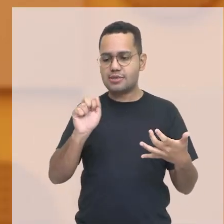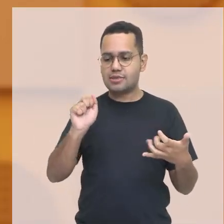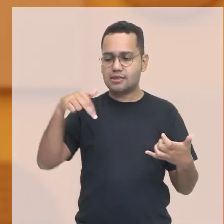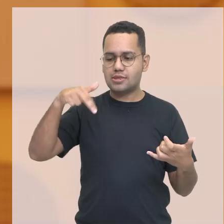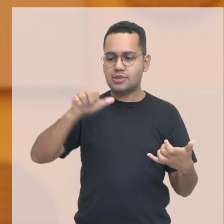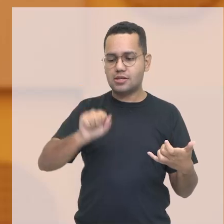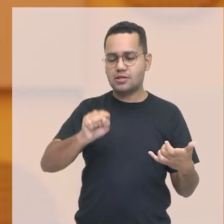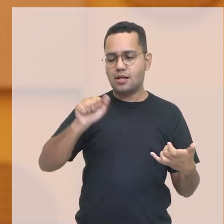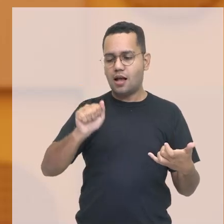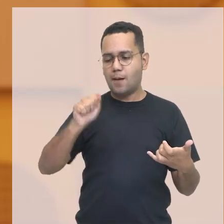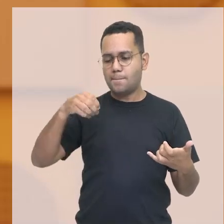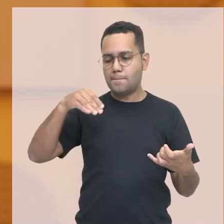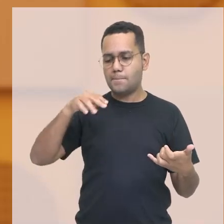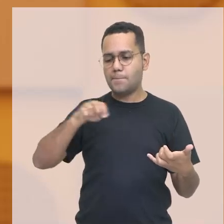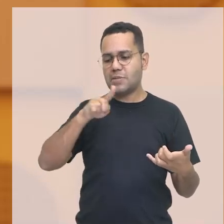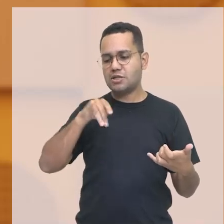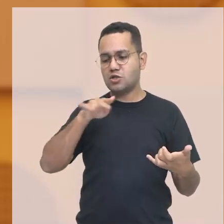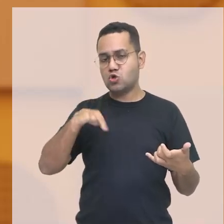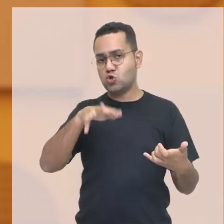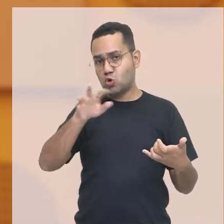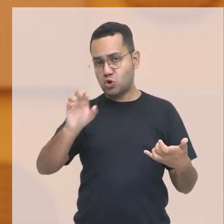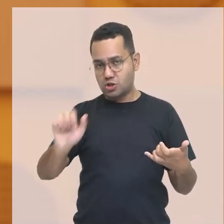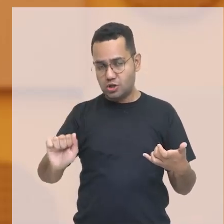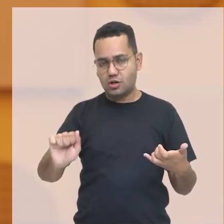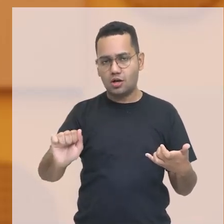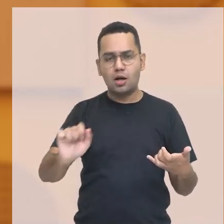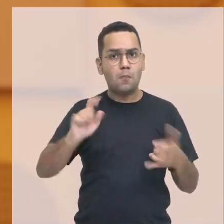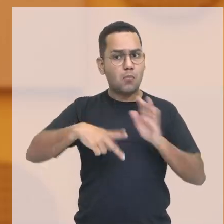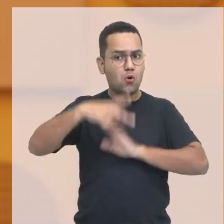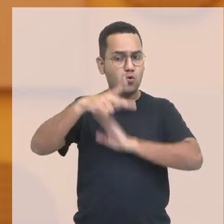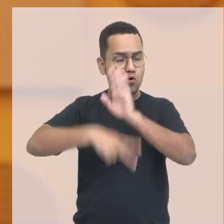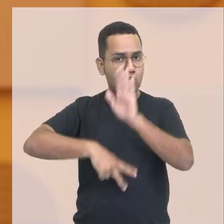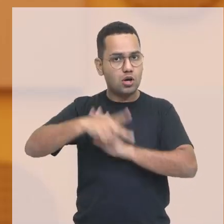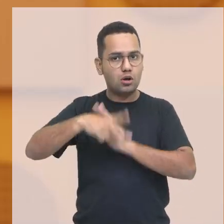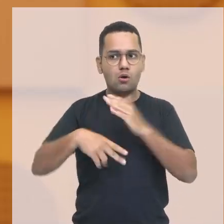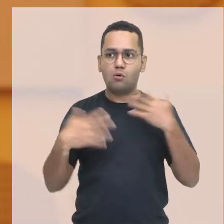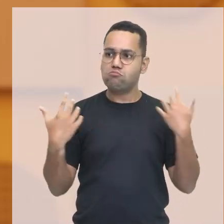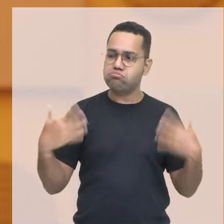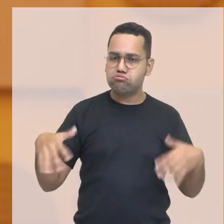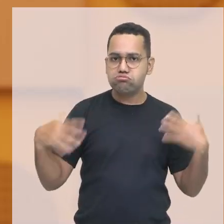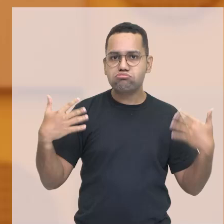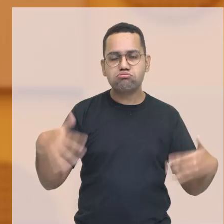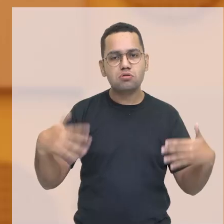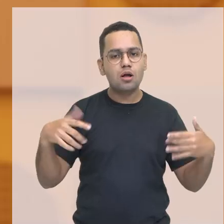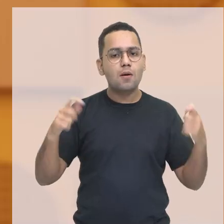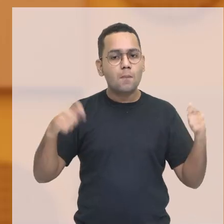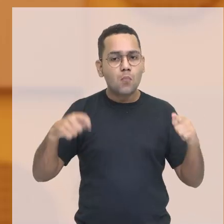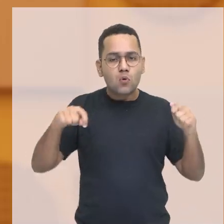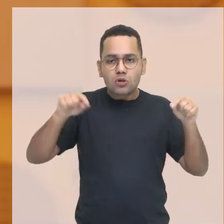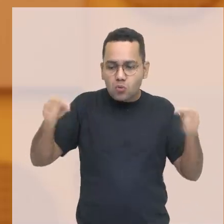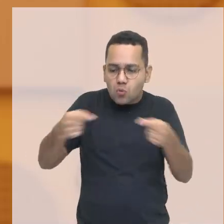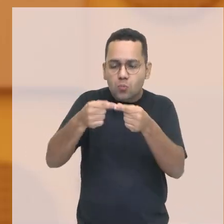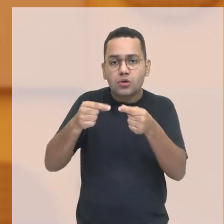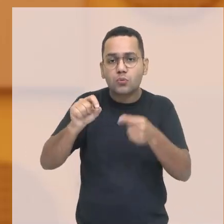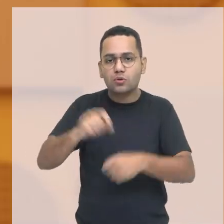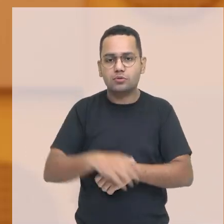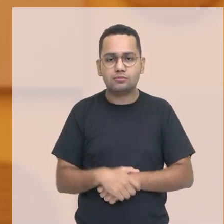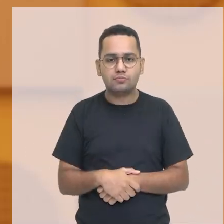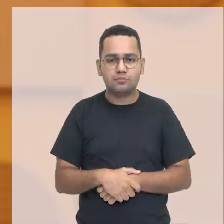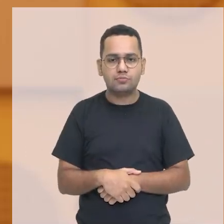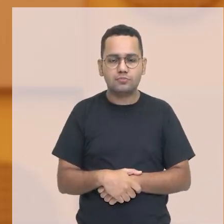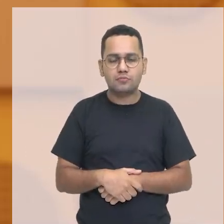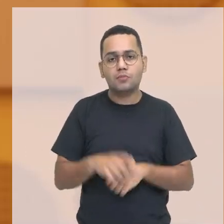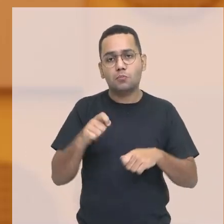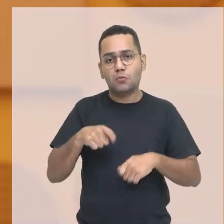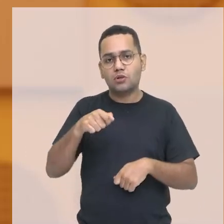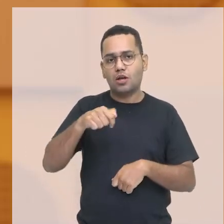projetos para a região, que basicamente servia para interligar, segundo o projeto a princípio, a região